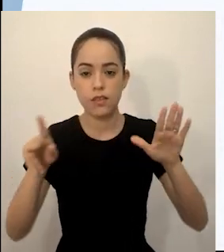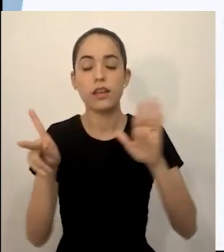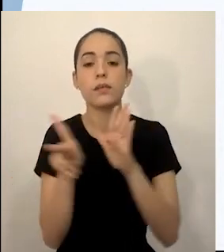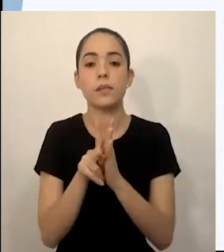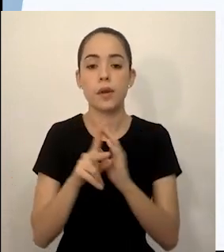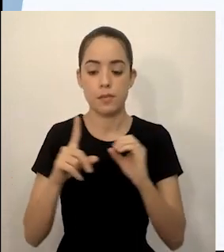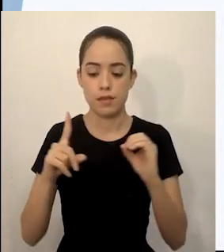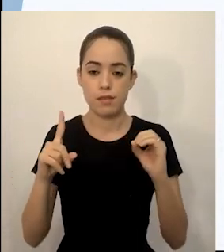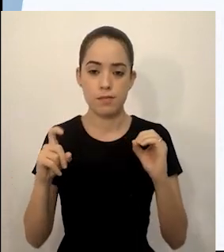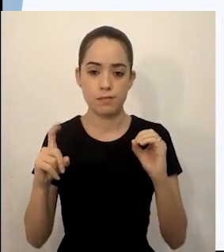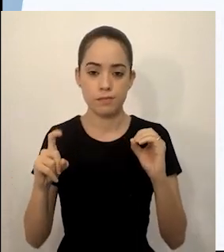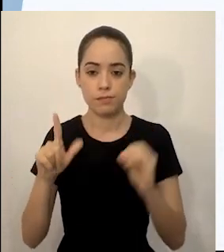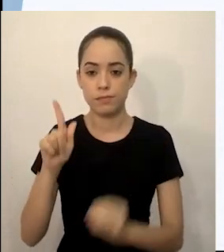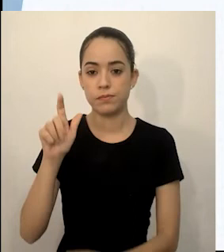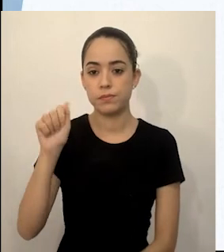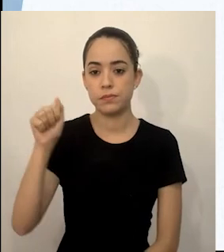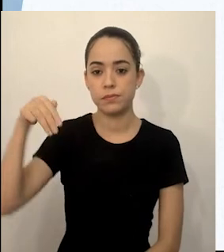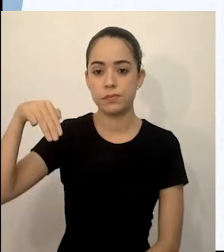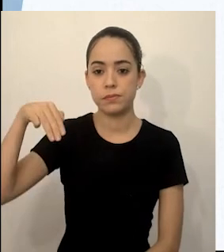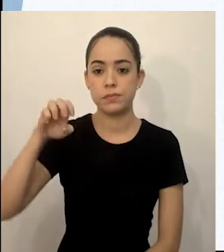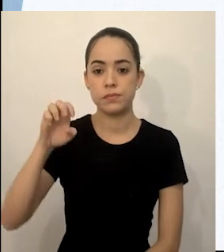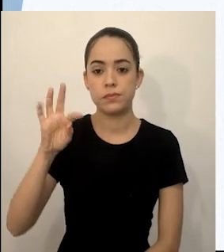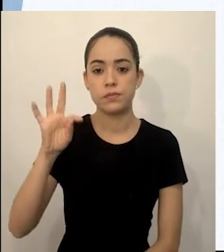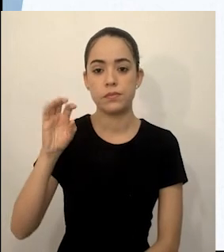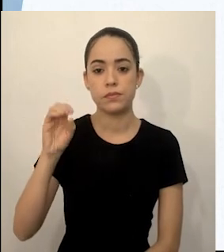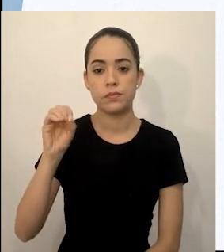da gametogênese.